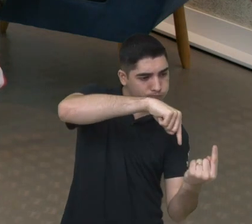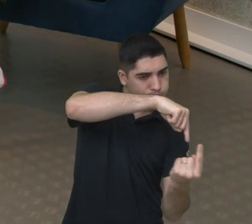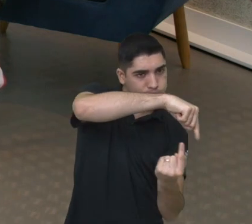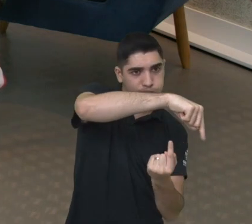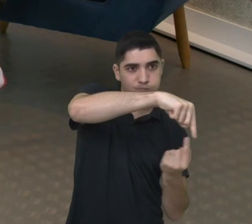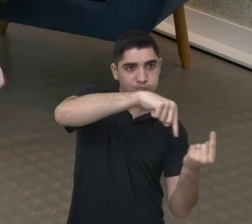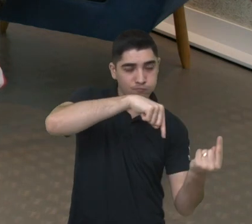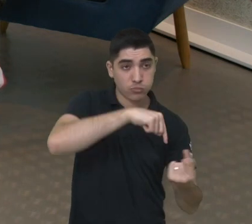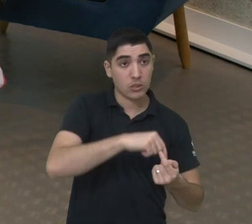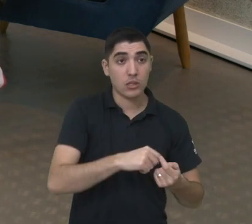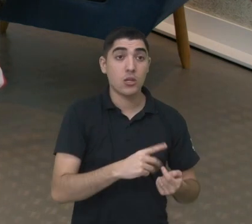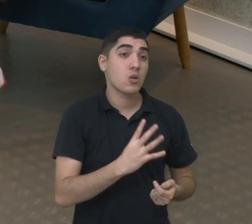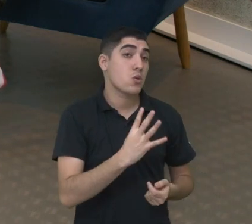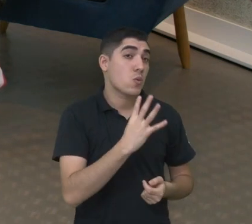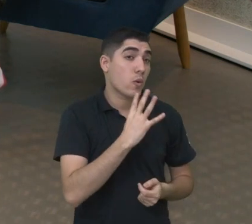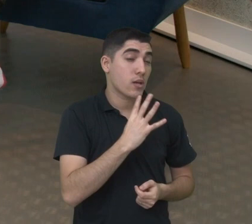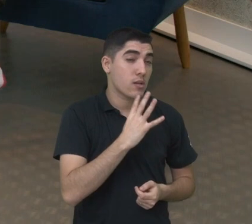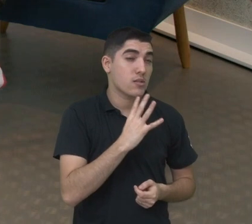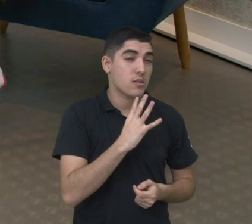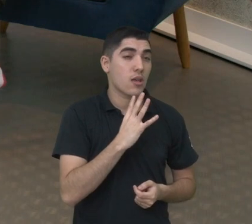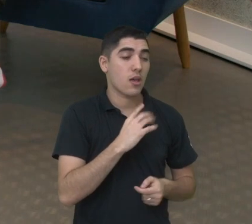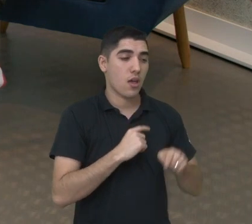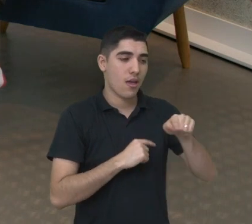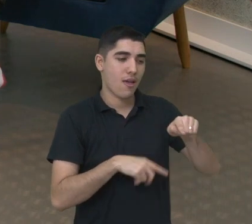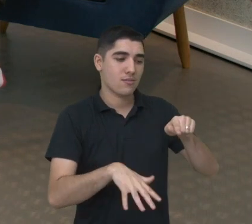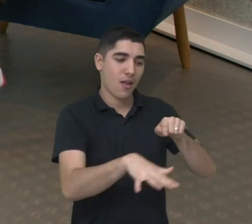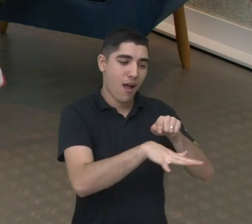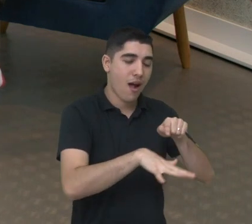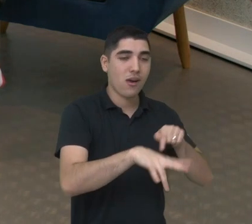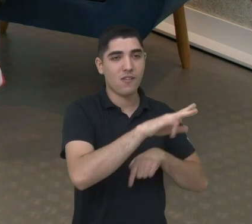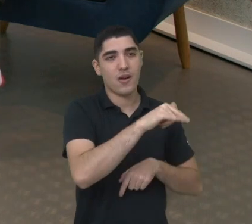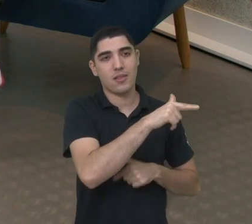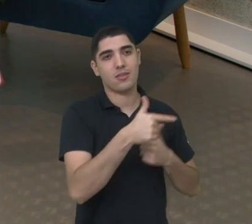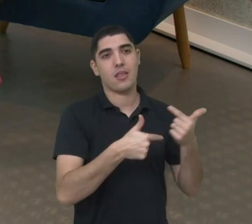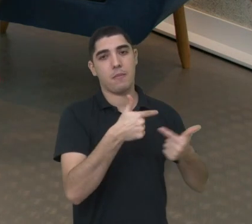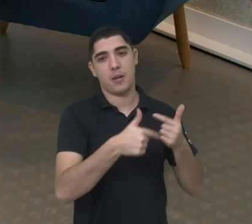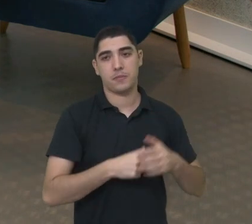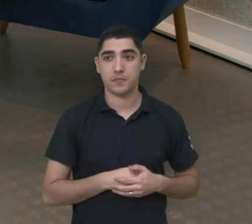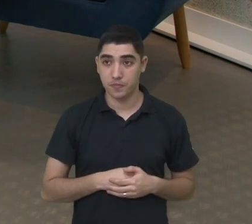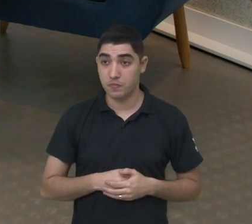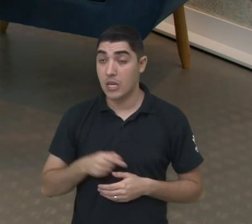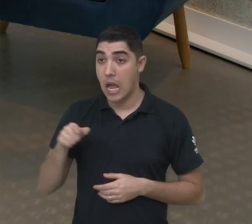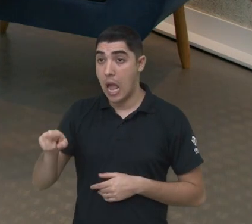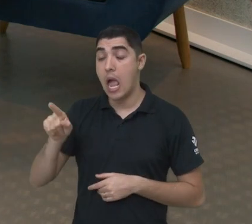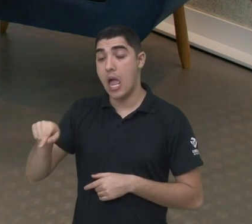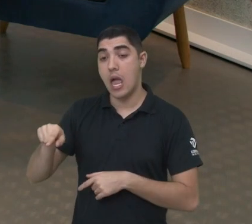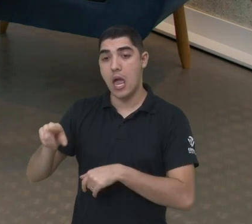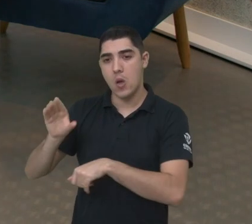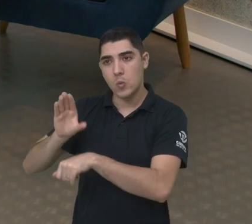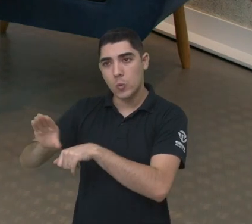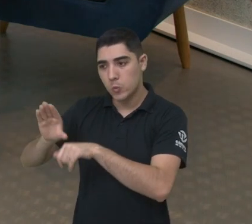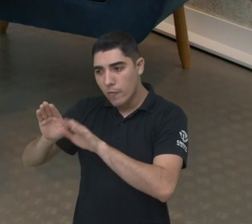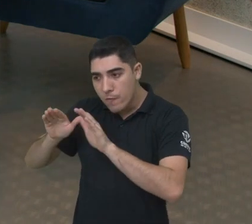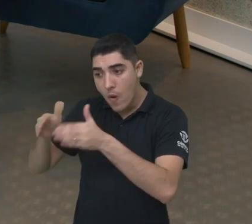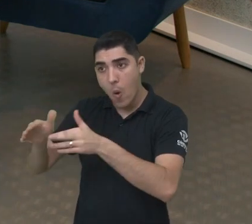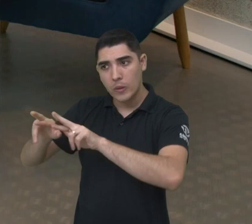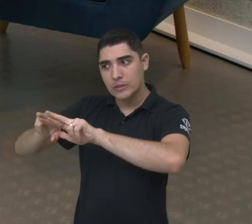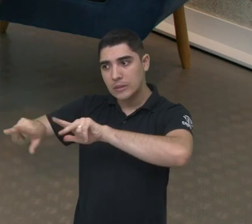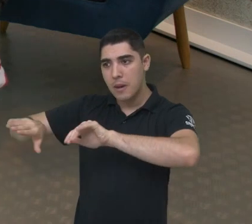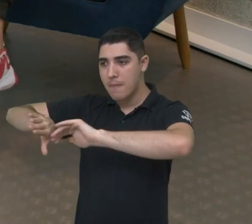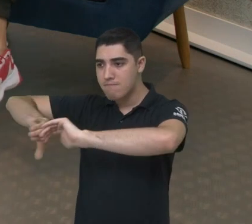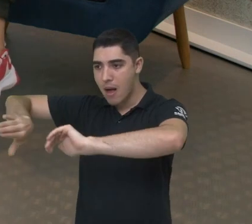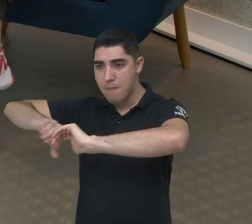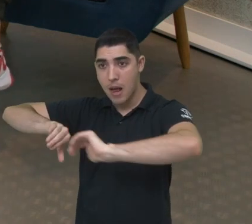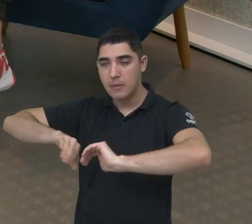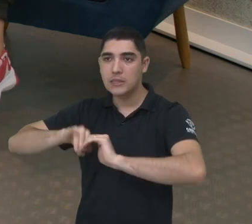né, conhecer dentro daquela área de que ele vai atuar na empresa. São qualificações bem separadas, bem, né? Porque sim, é um pensamento lógico,